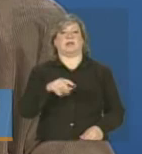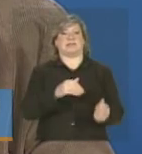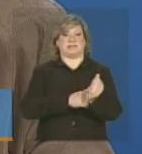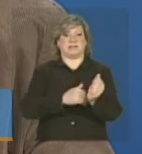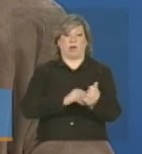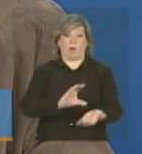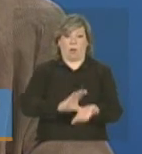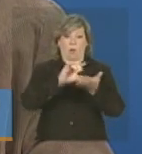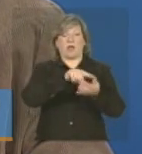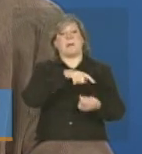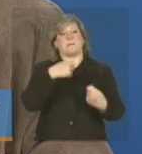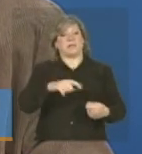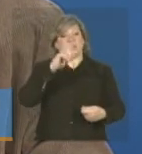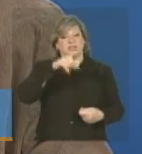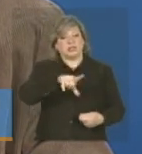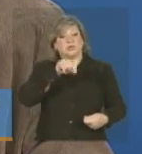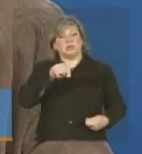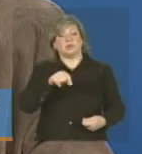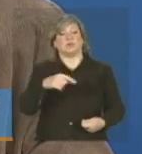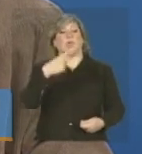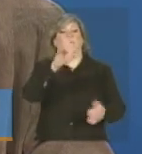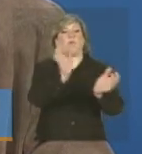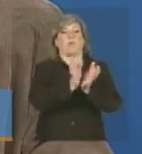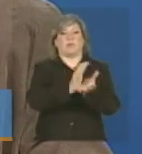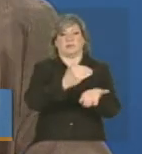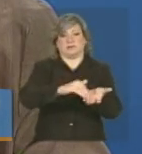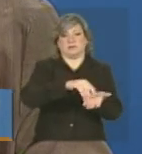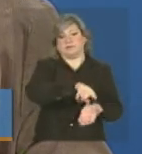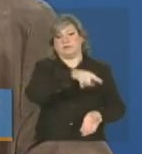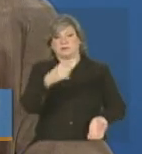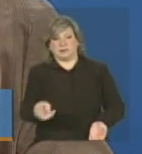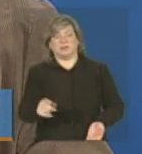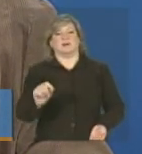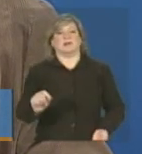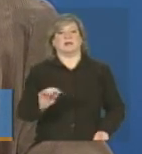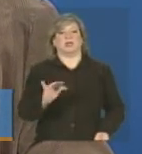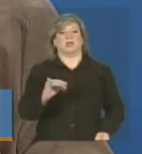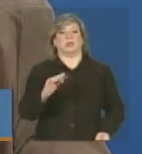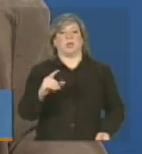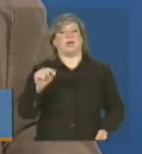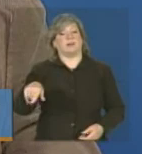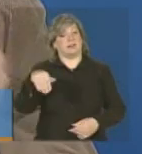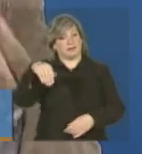indicar um servidor da secretaria para ser o administrador titular na secretaria.